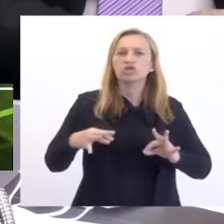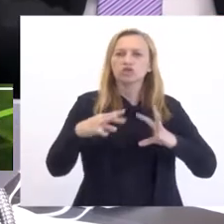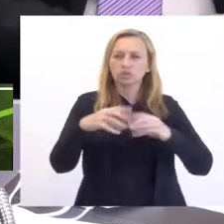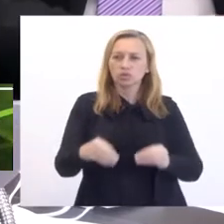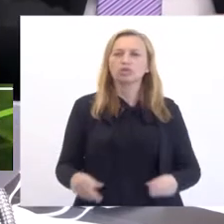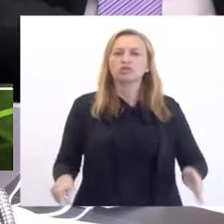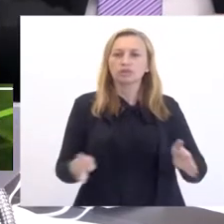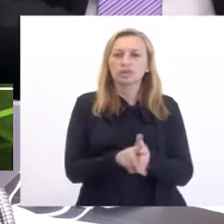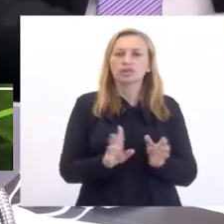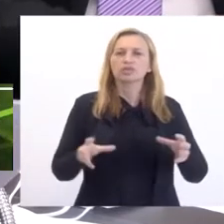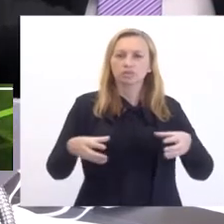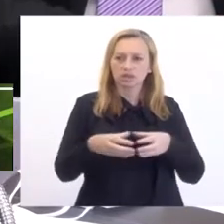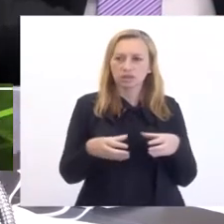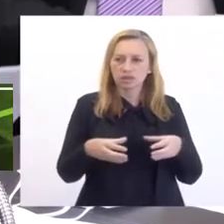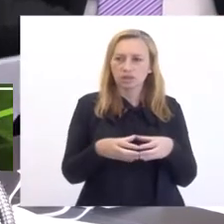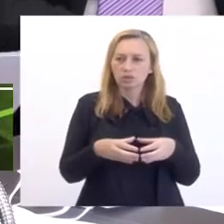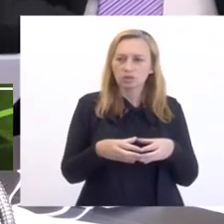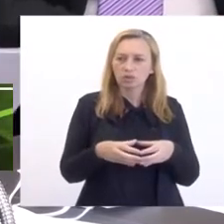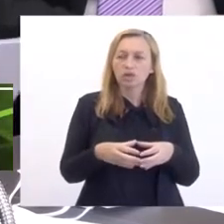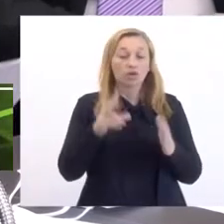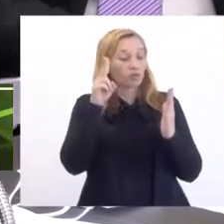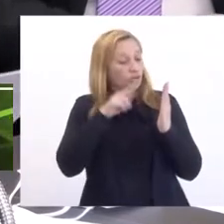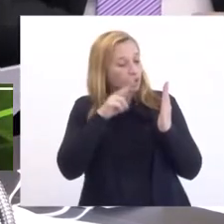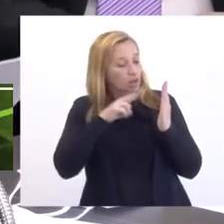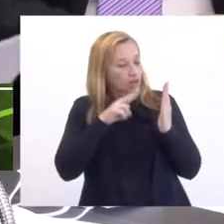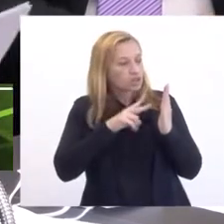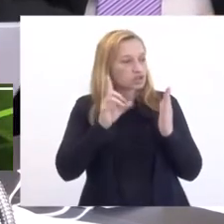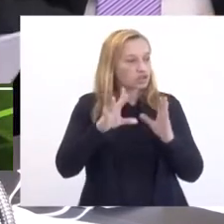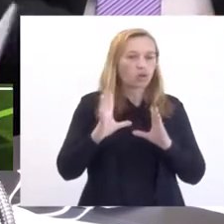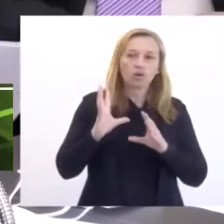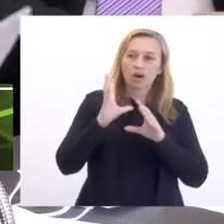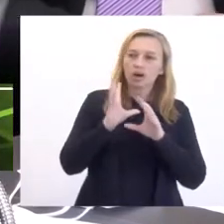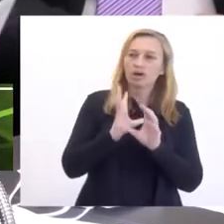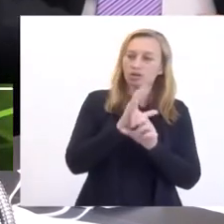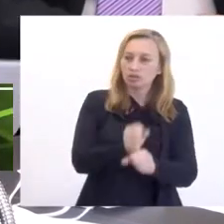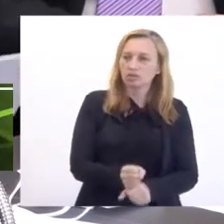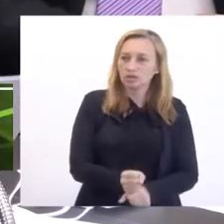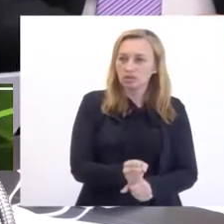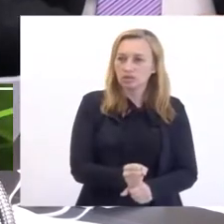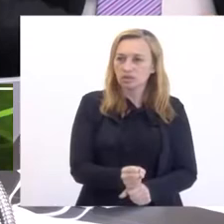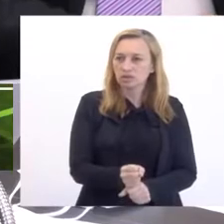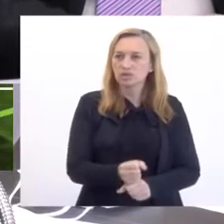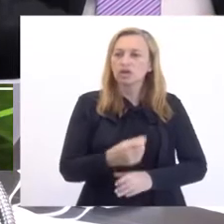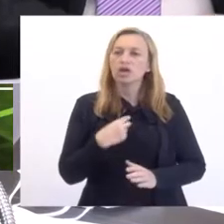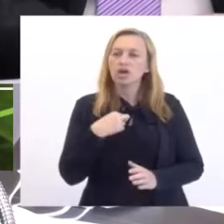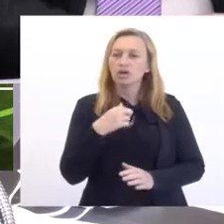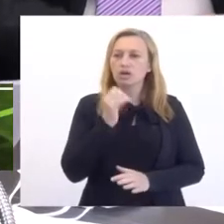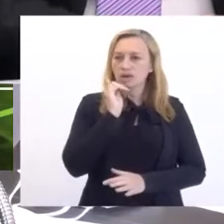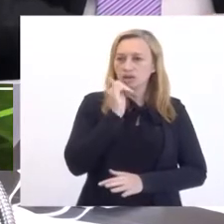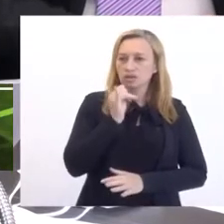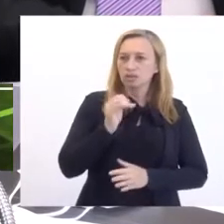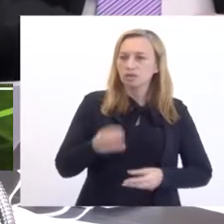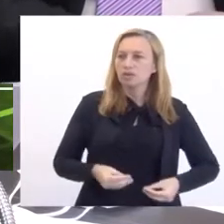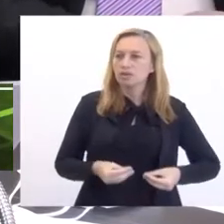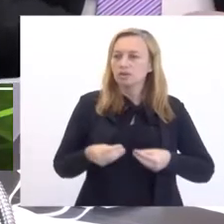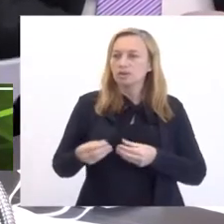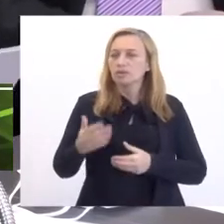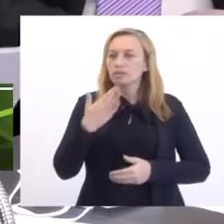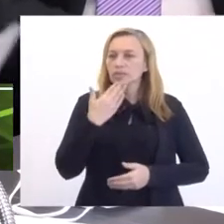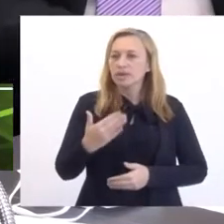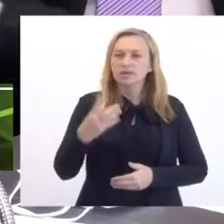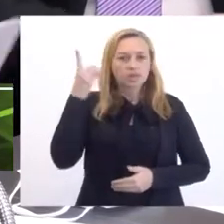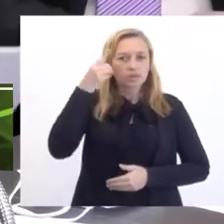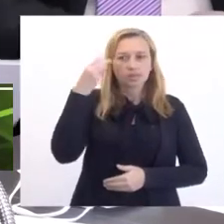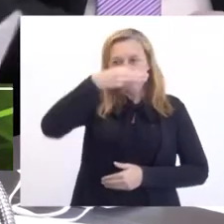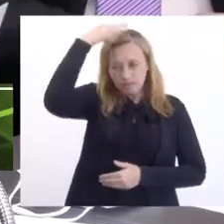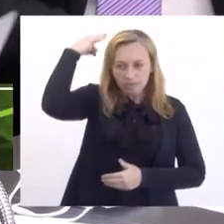dessa comissão, pelo que irei ler apenas a conclusão do parecer. Como sou relator, passo a presidência para o deputado Márcio Pacheco para